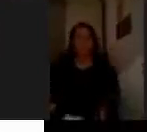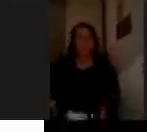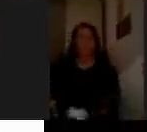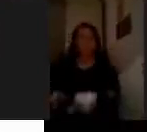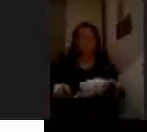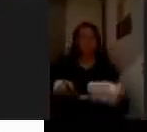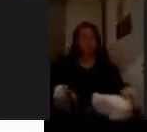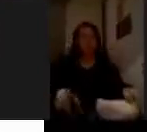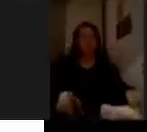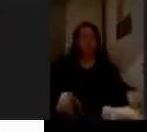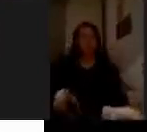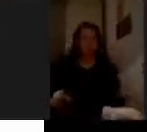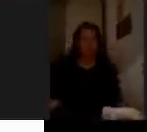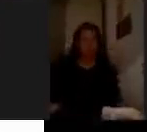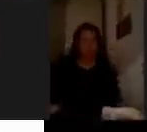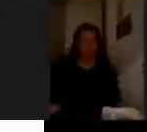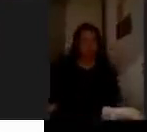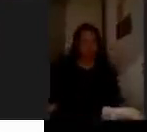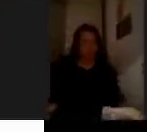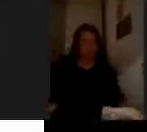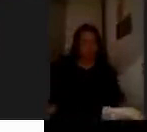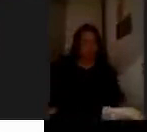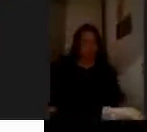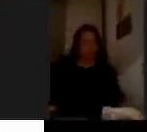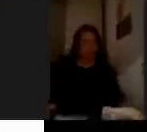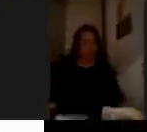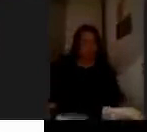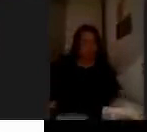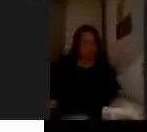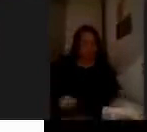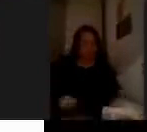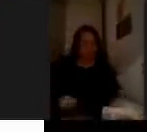distúrbio durante os primeiros dias de vida.